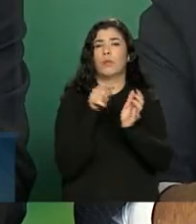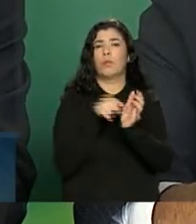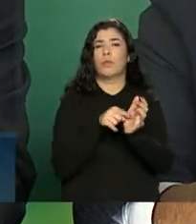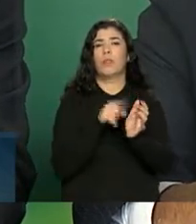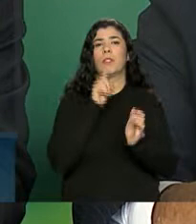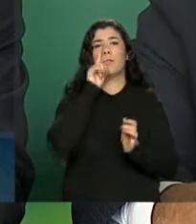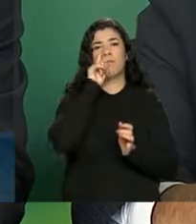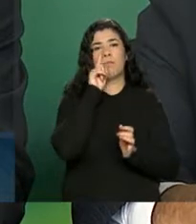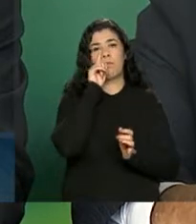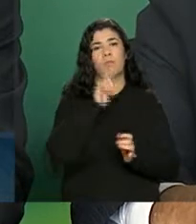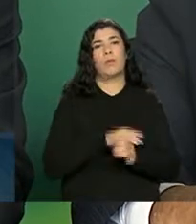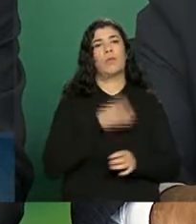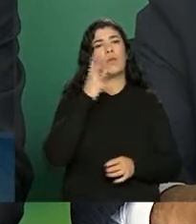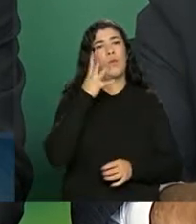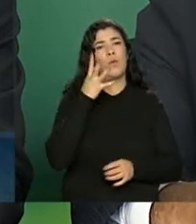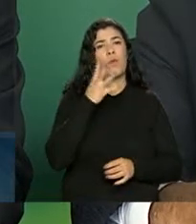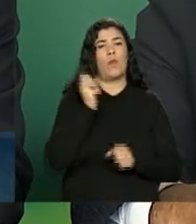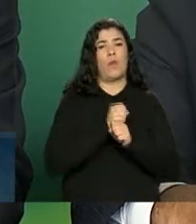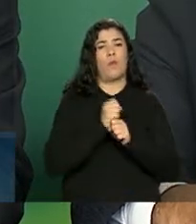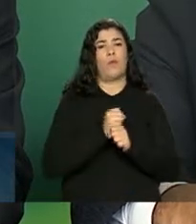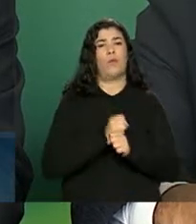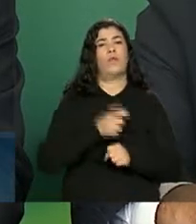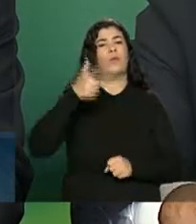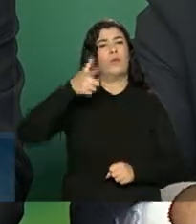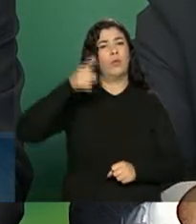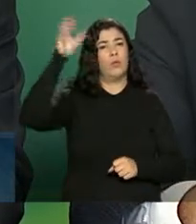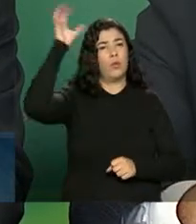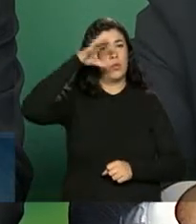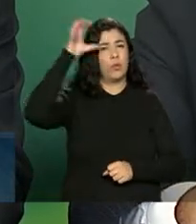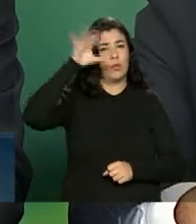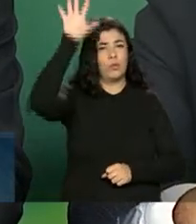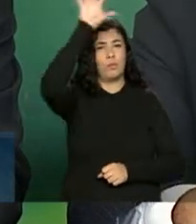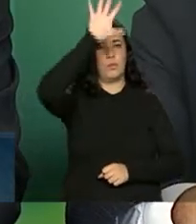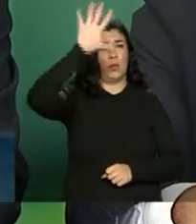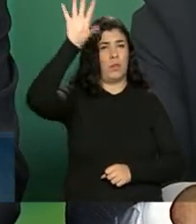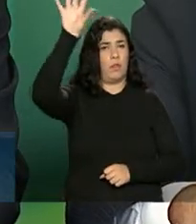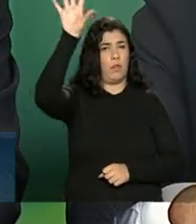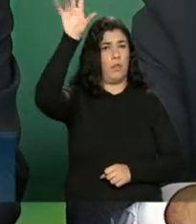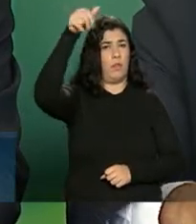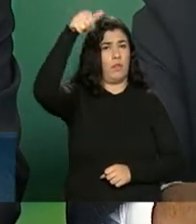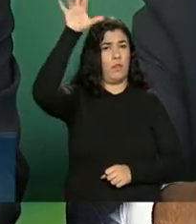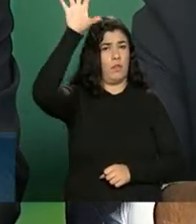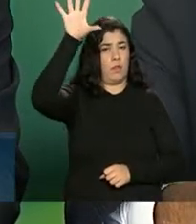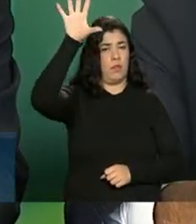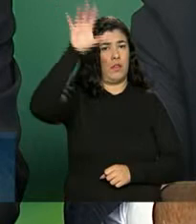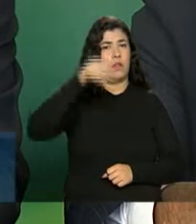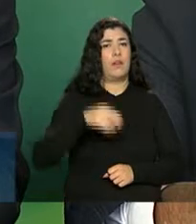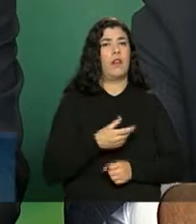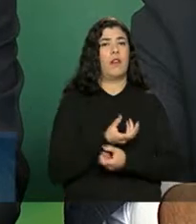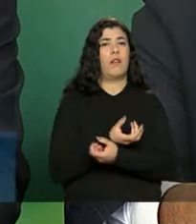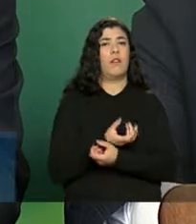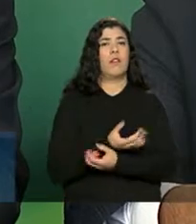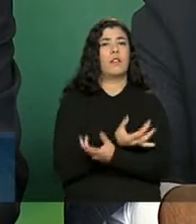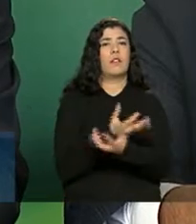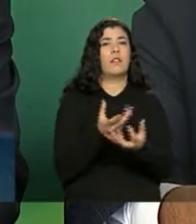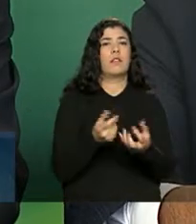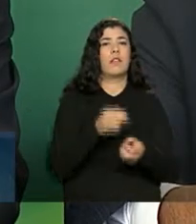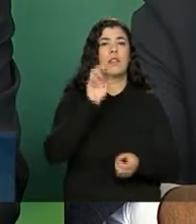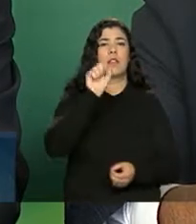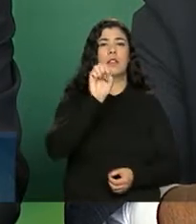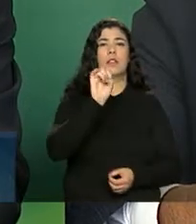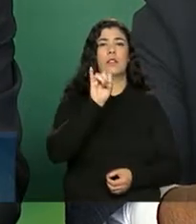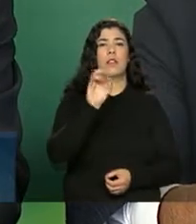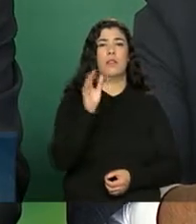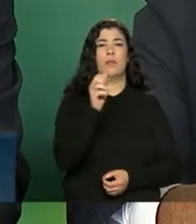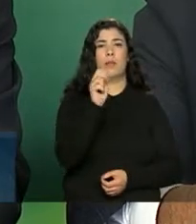crítico um quarto ano com chuvas para o Nordeste como um todo a região semiárida do Nordeste como um todo